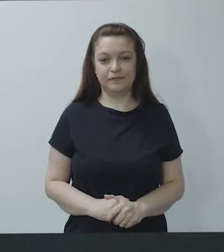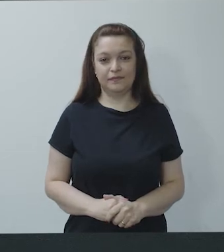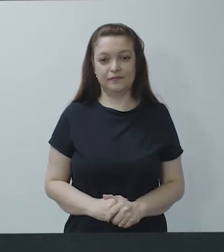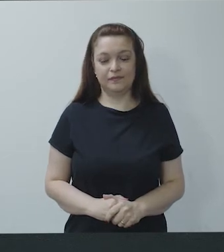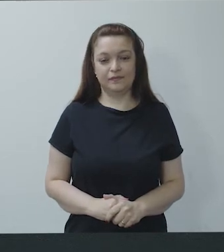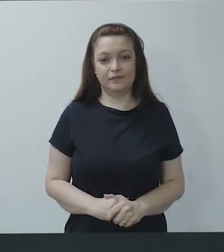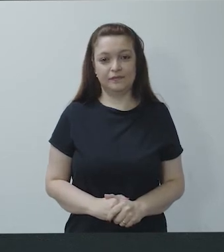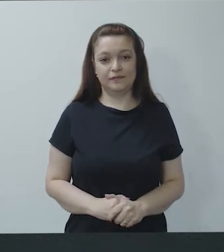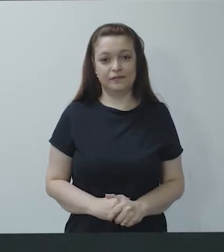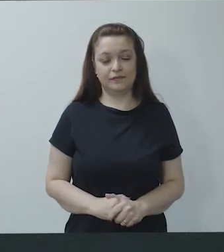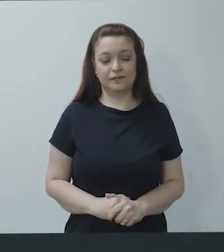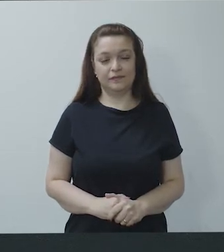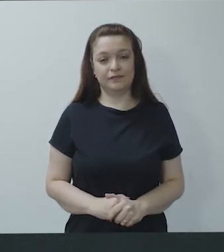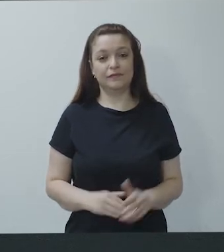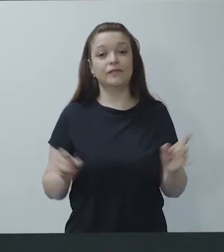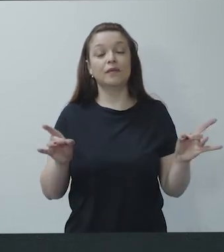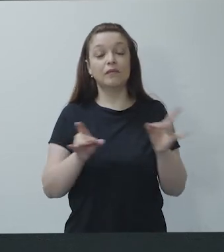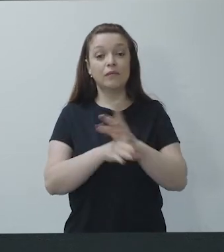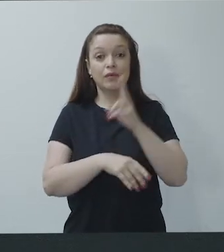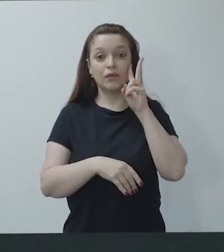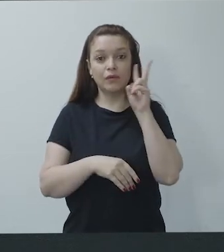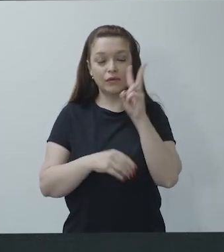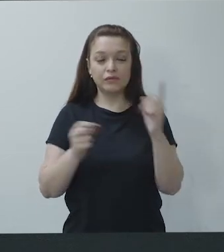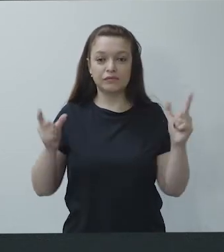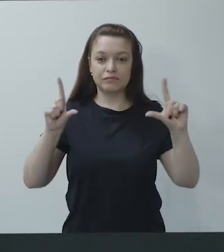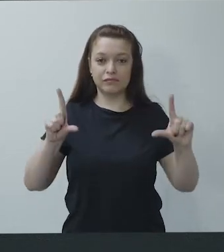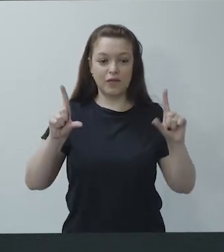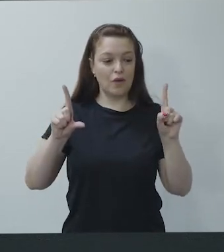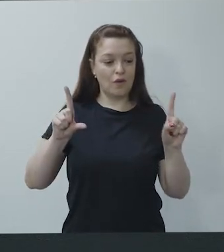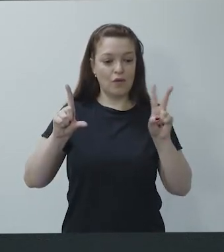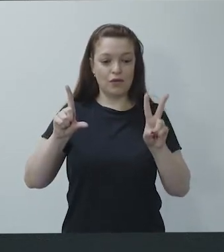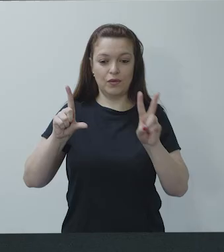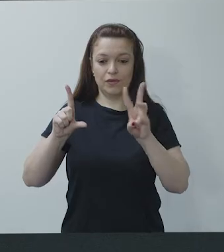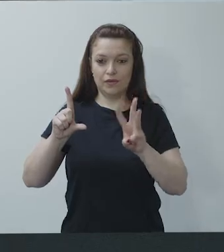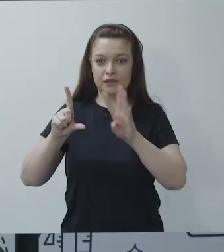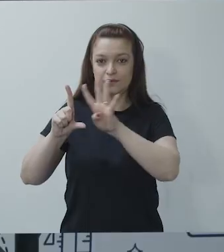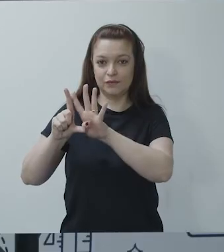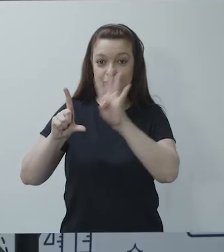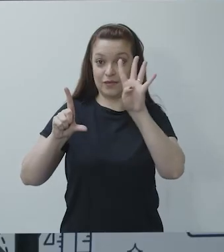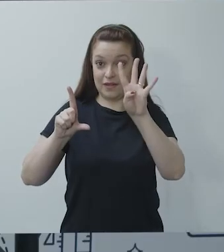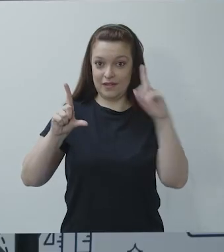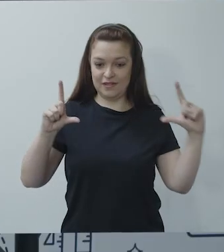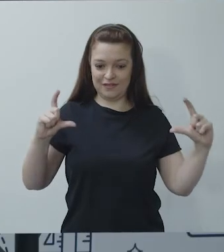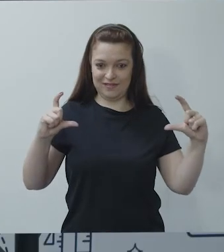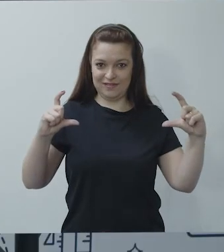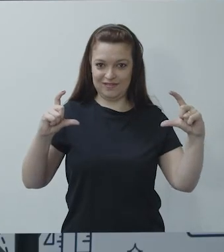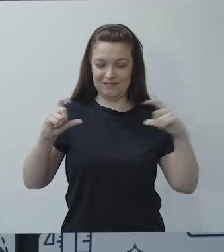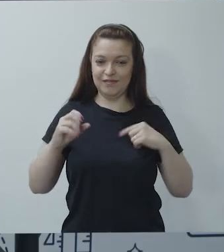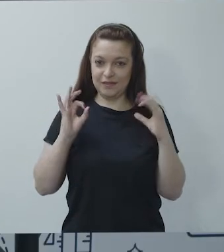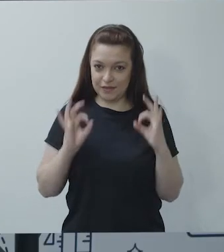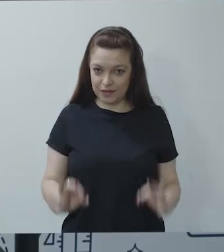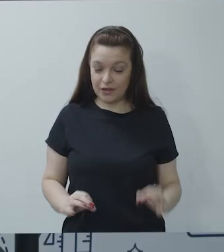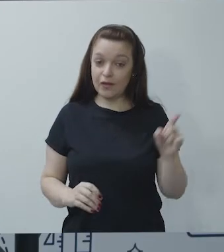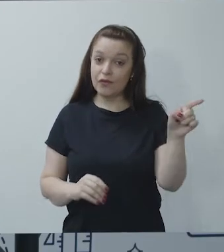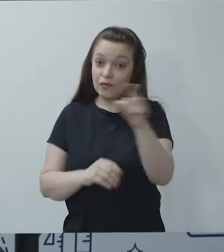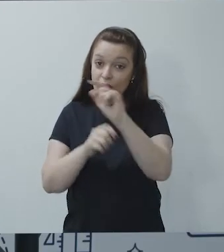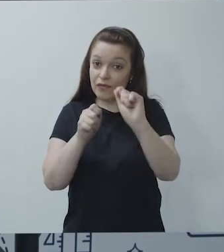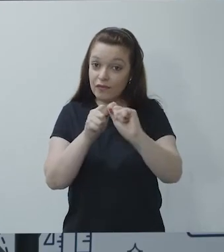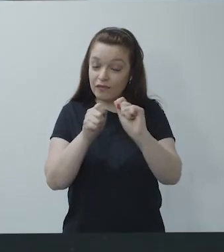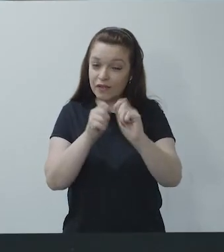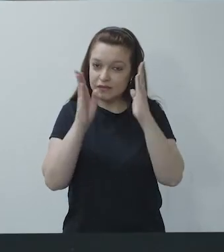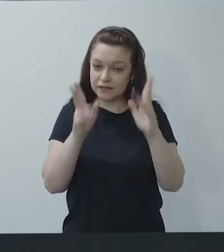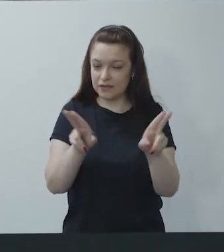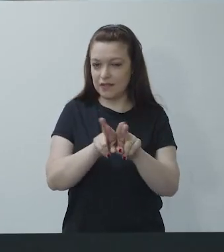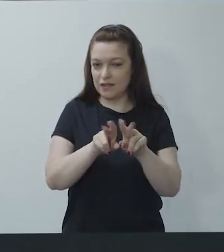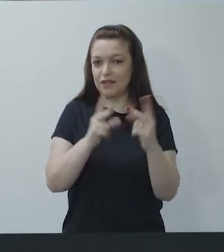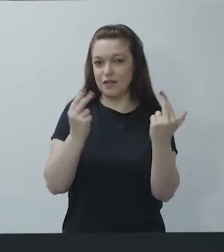Bem na marca. Ficou 4 quadradinhos lá no papel, certo?